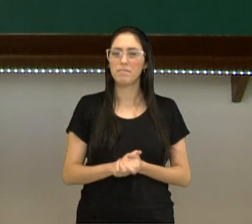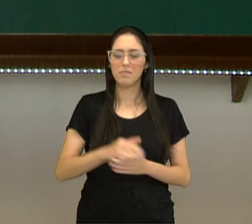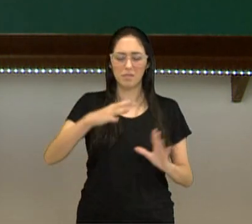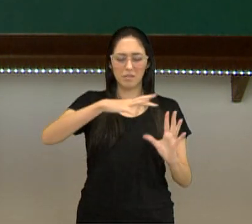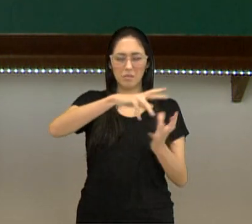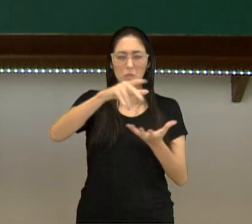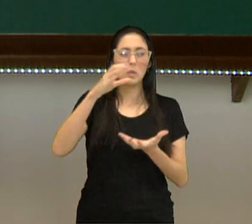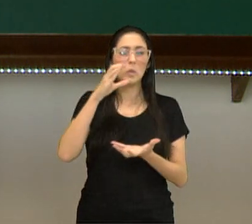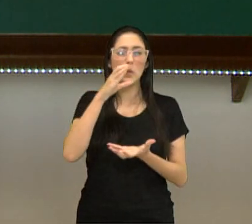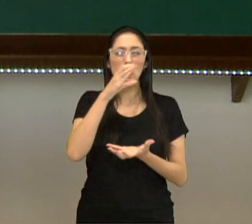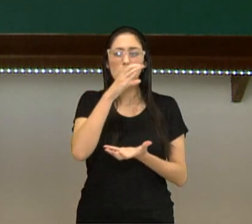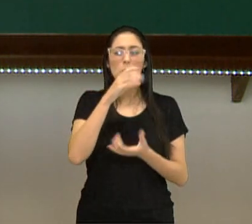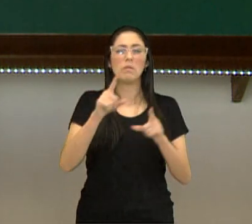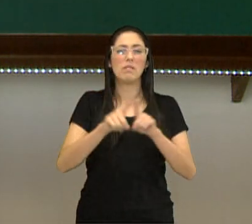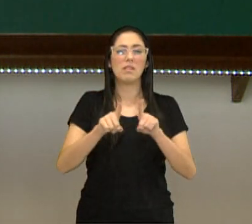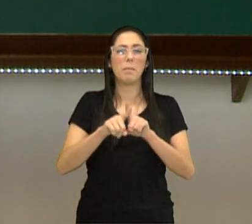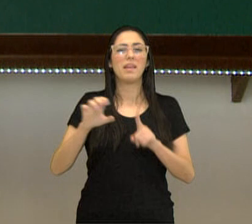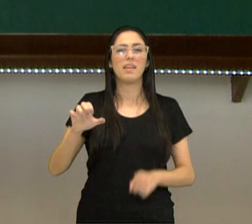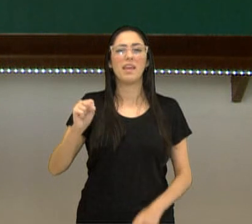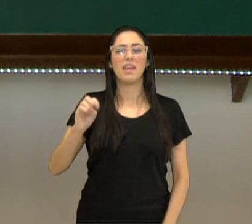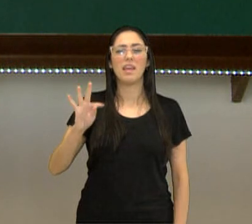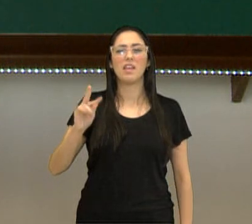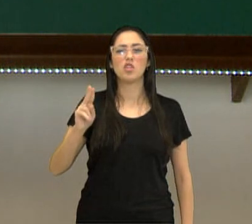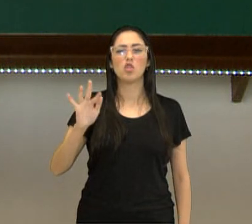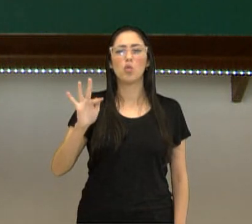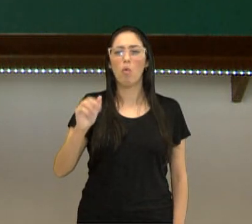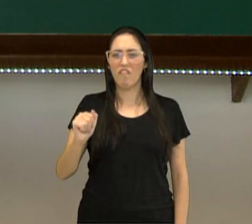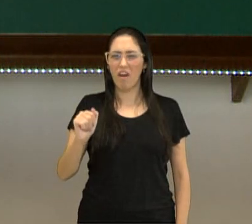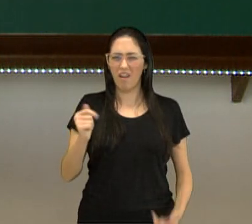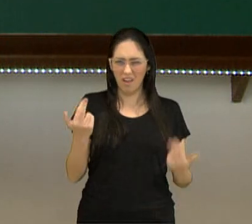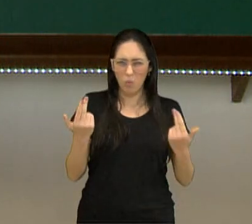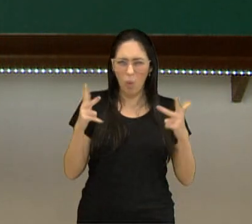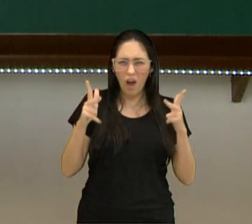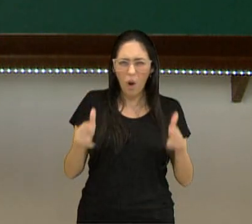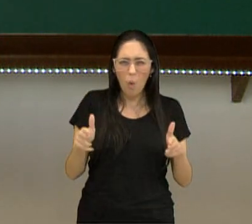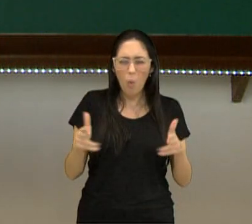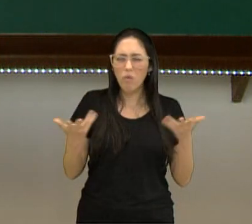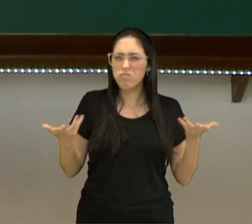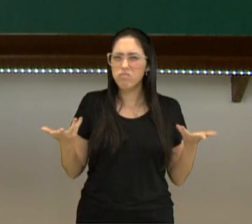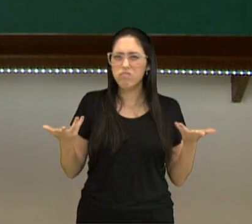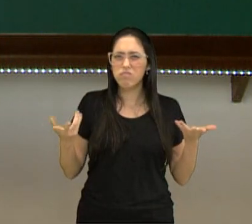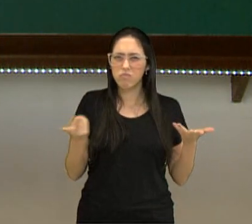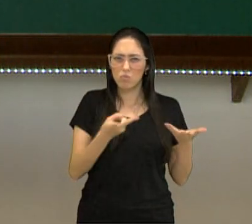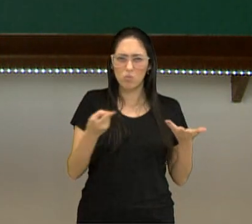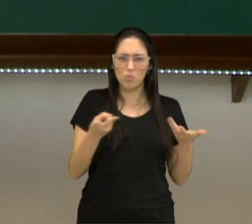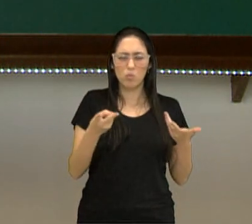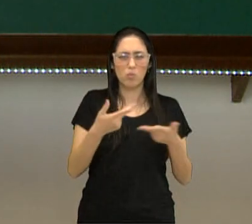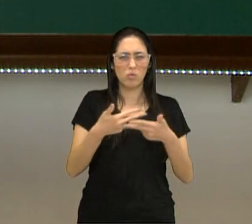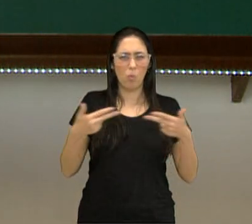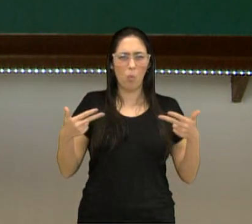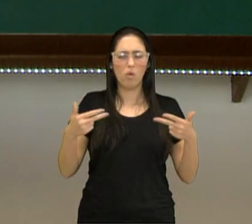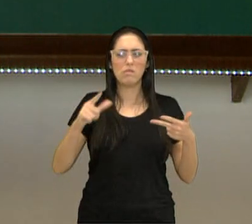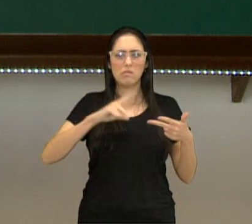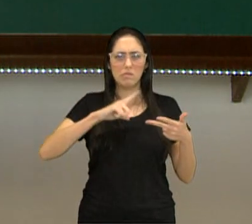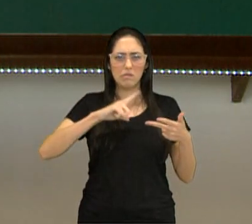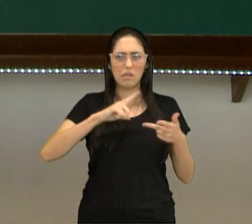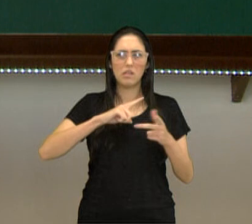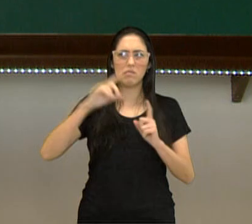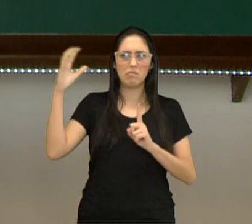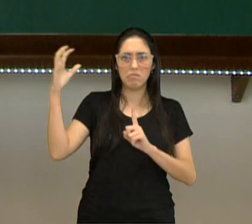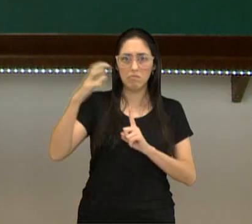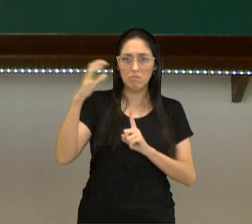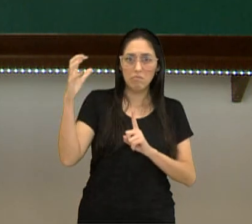aquecimento global e o efeito estufa são a mesma coisa? Será que essas duas coisas são influenciadas ou